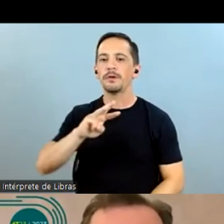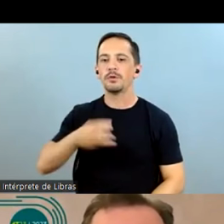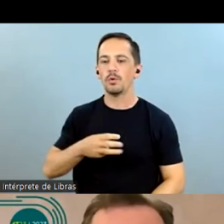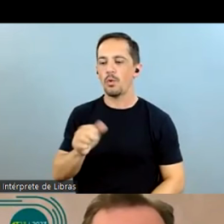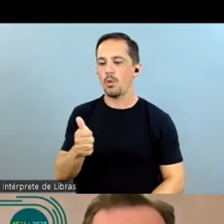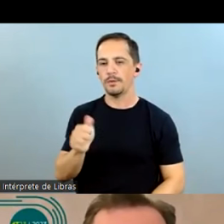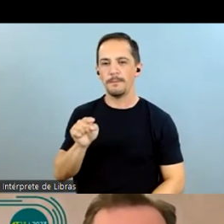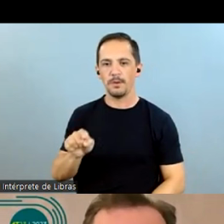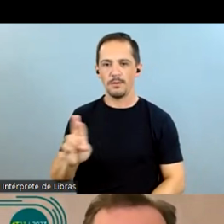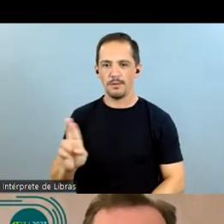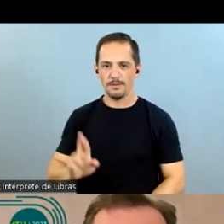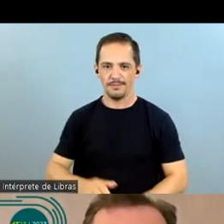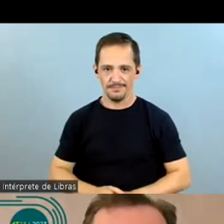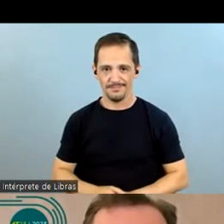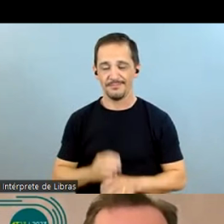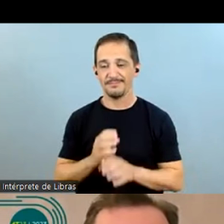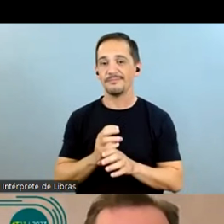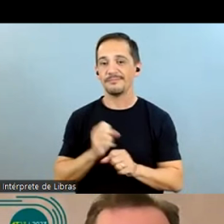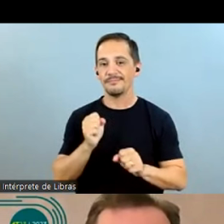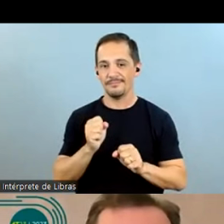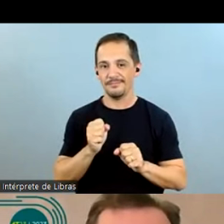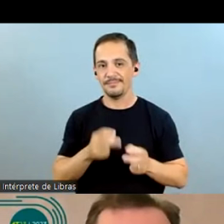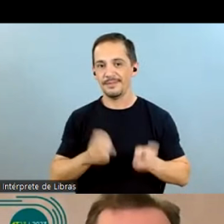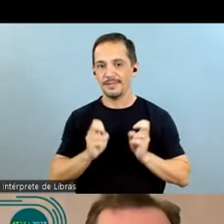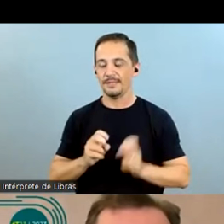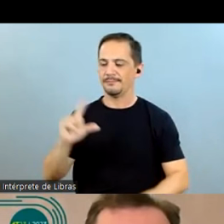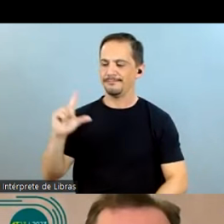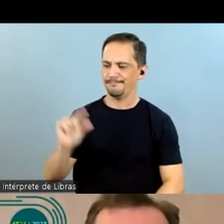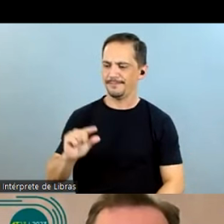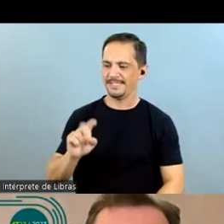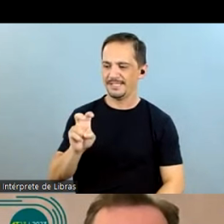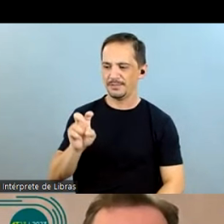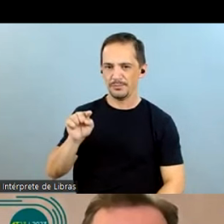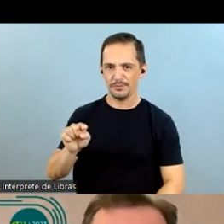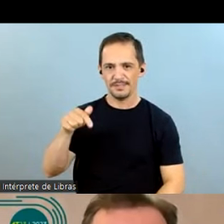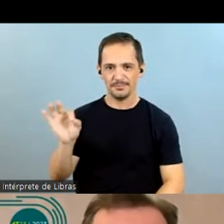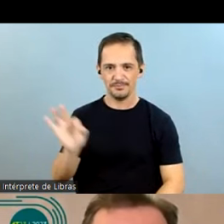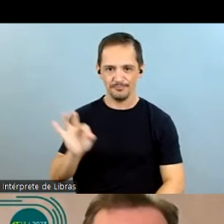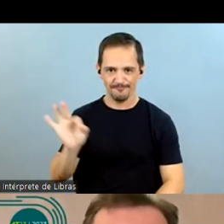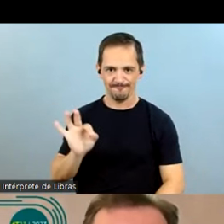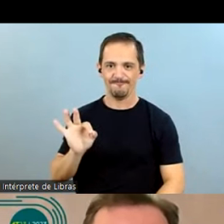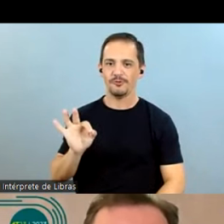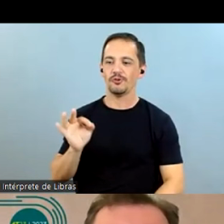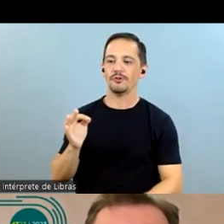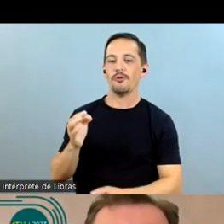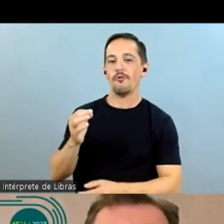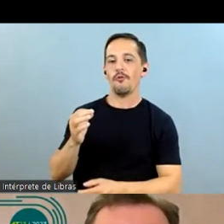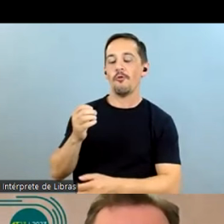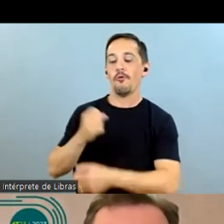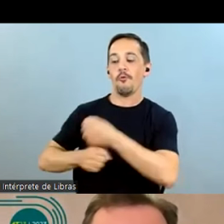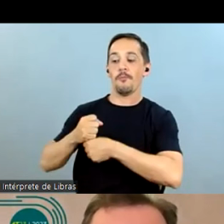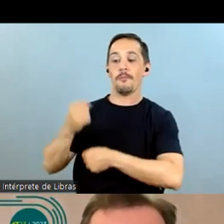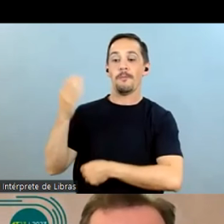receita como falei nós tivemos uma queda de 5.7% em relação ao ao quarto trimestre de22 e